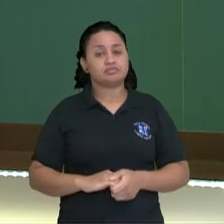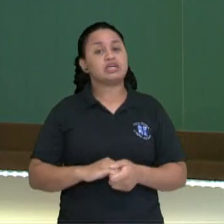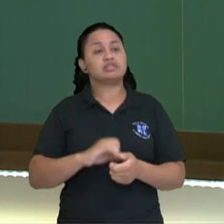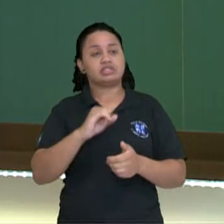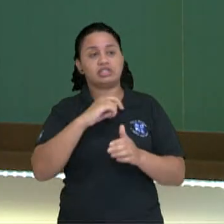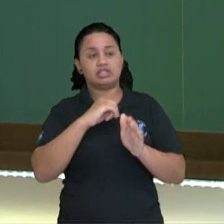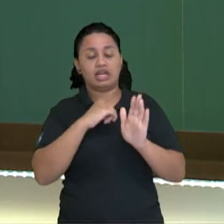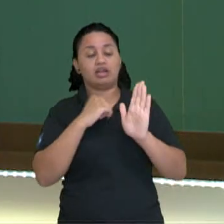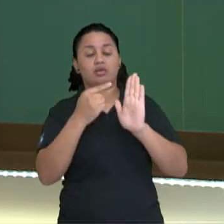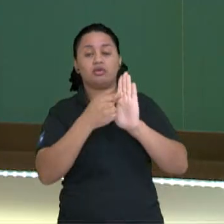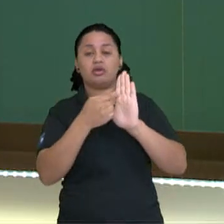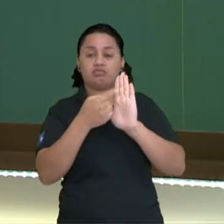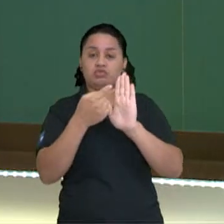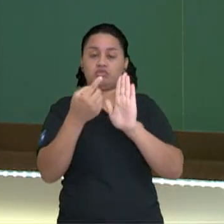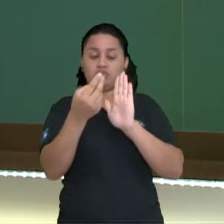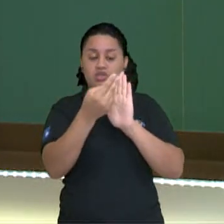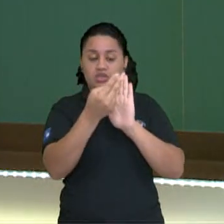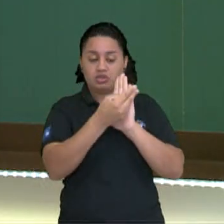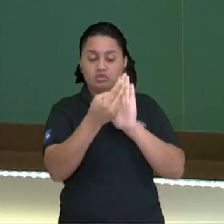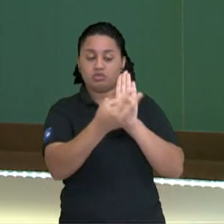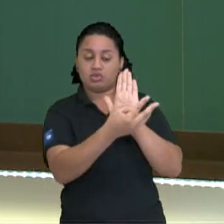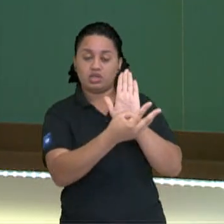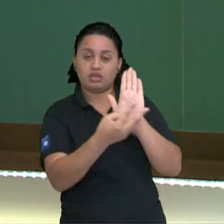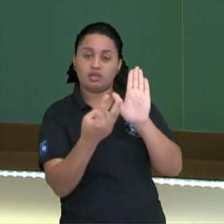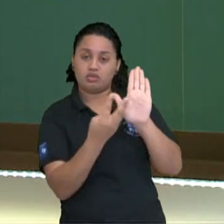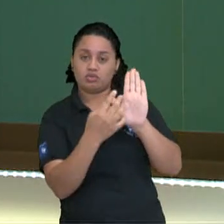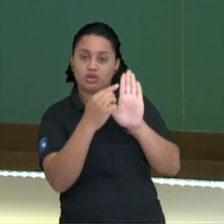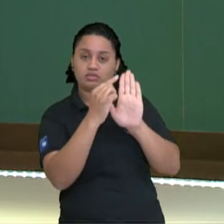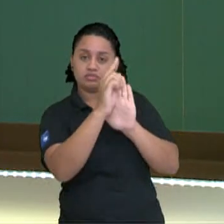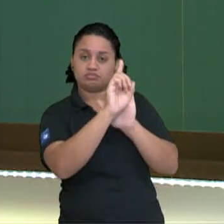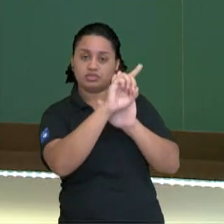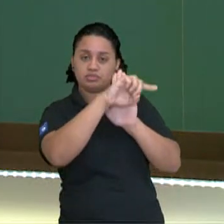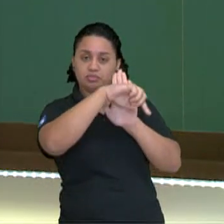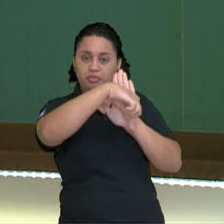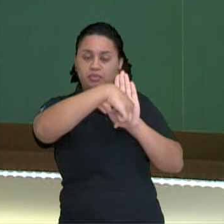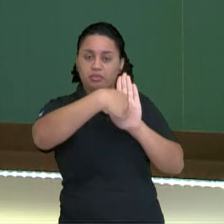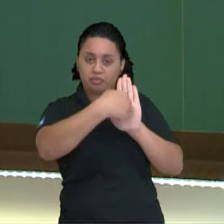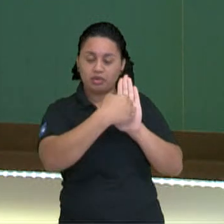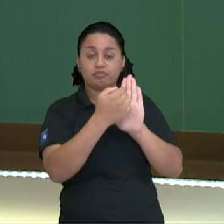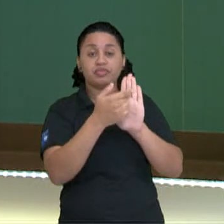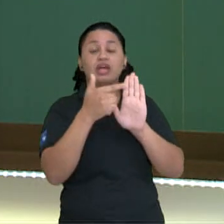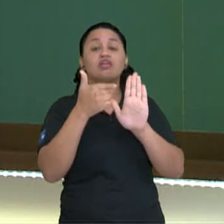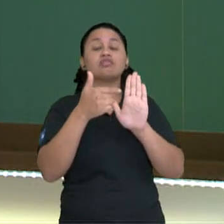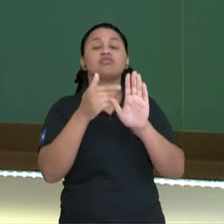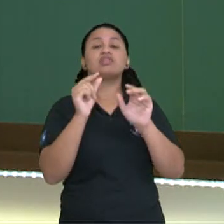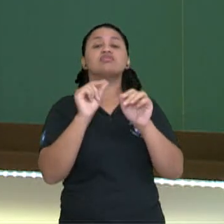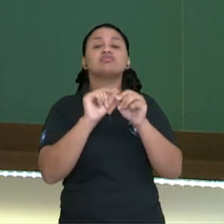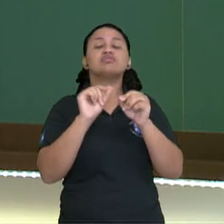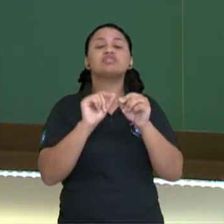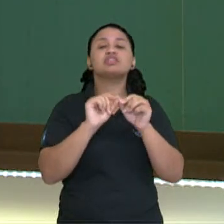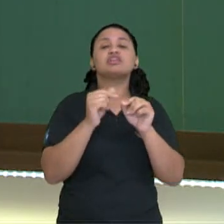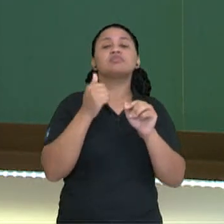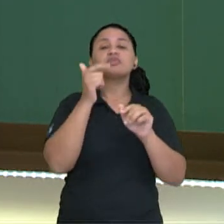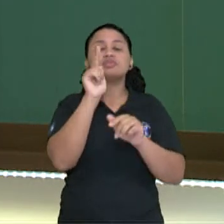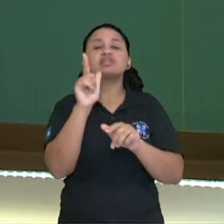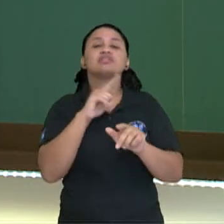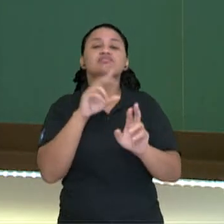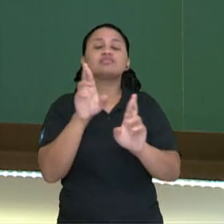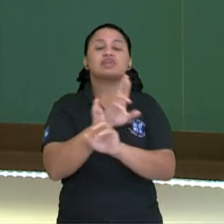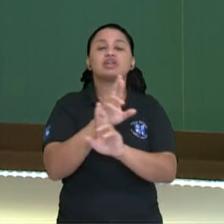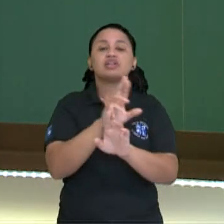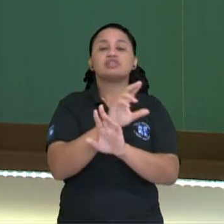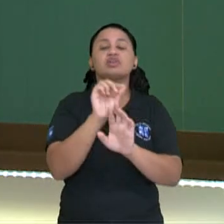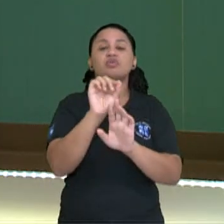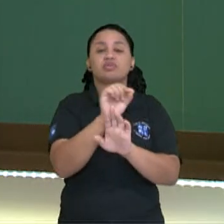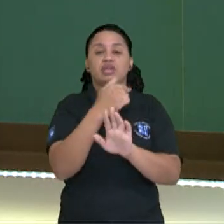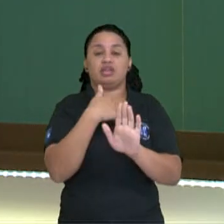no segundo, terceiro e quarto quadrante, você vai levá-los para encontrar um arco que tem as mesmas relações do